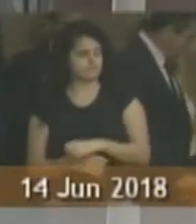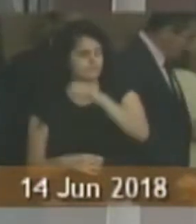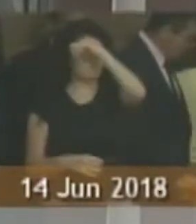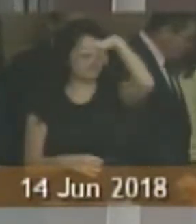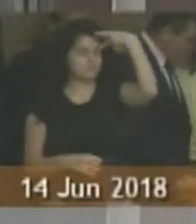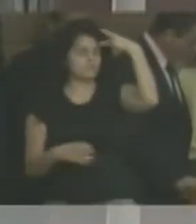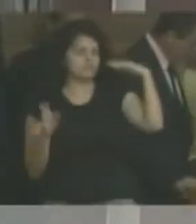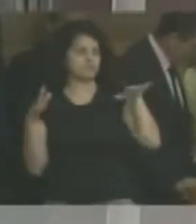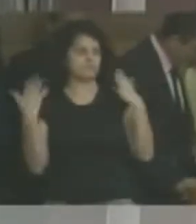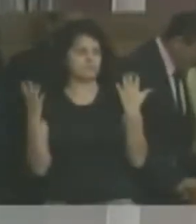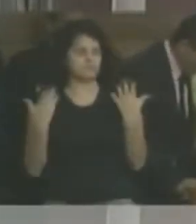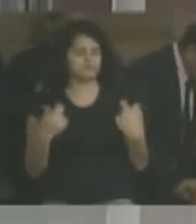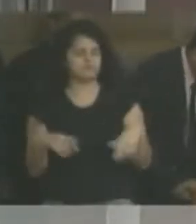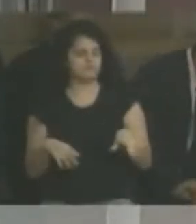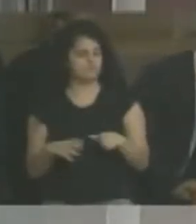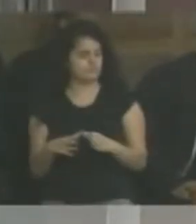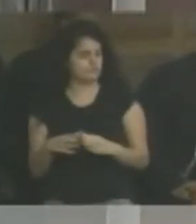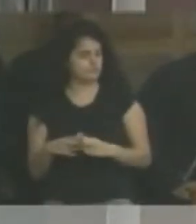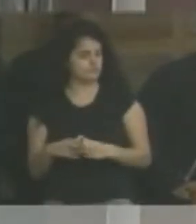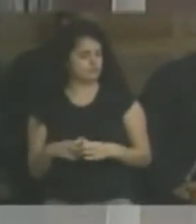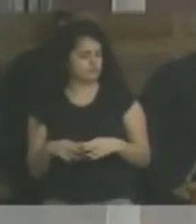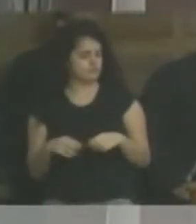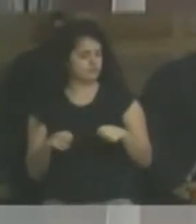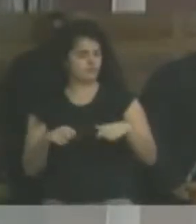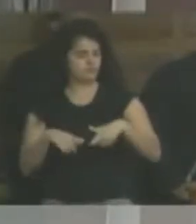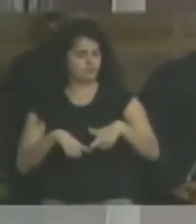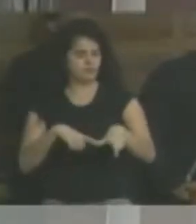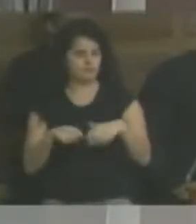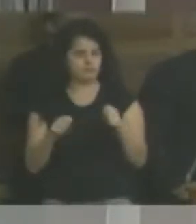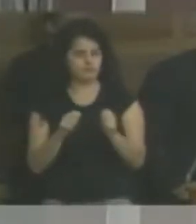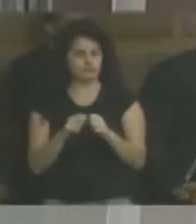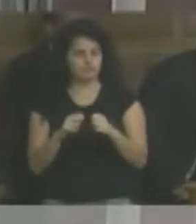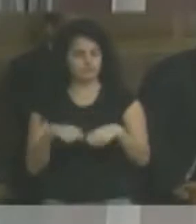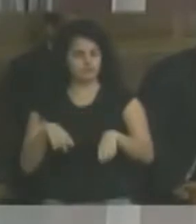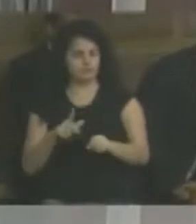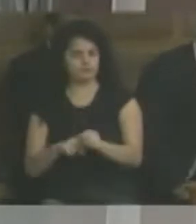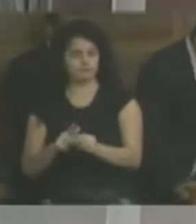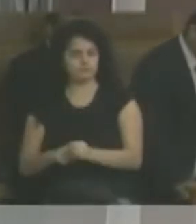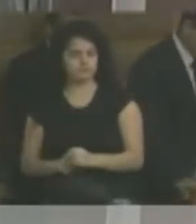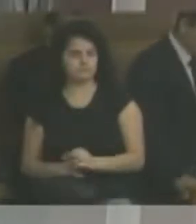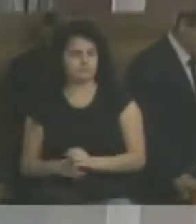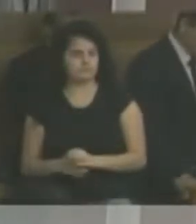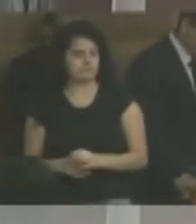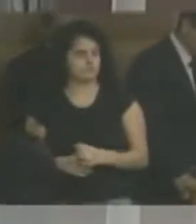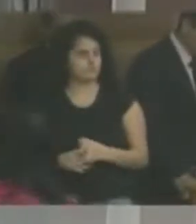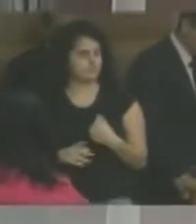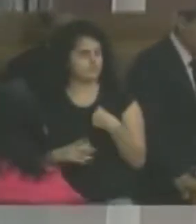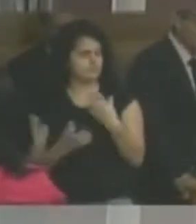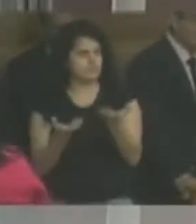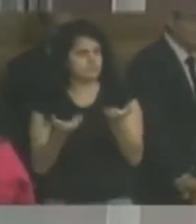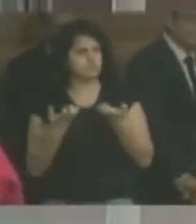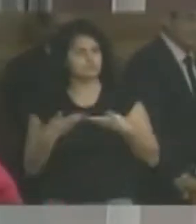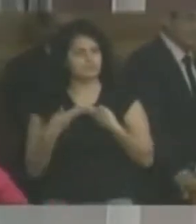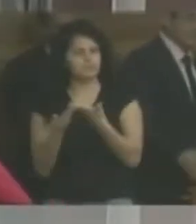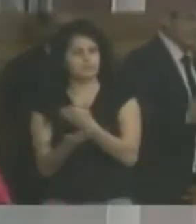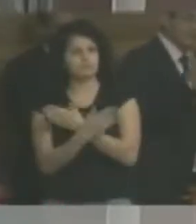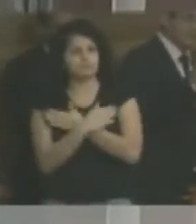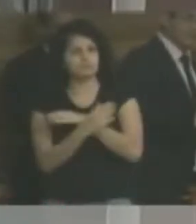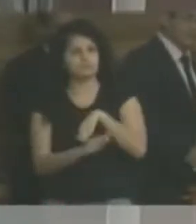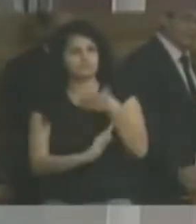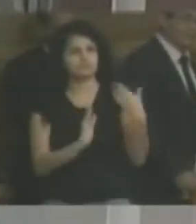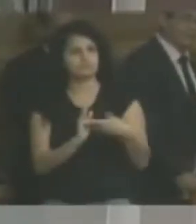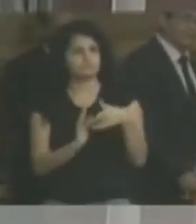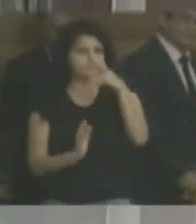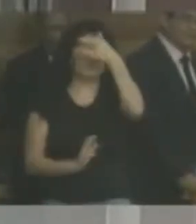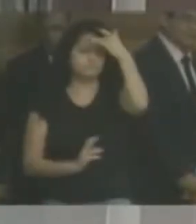Larosa e toda a equipe, pelo serviço prestado nas comunidades. Queria também deixar um abraço aqui a todo o pessoal lá da